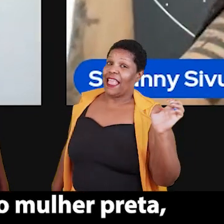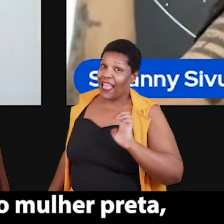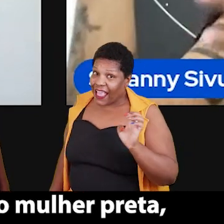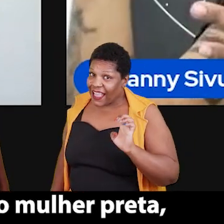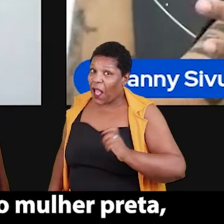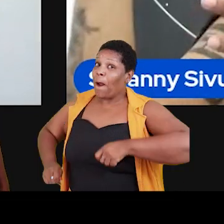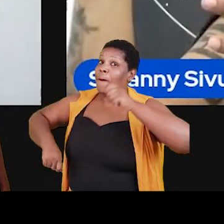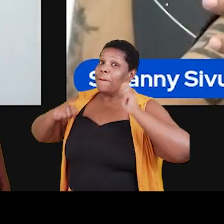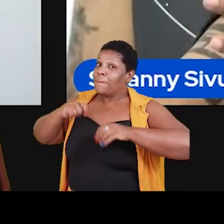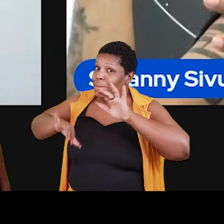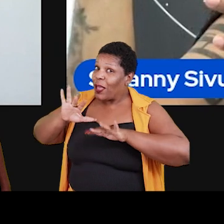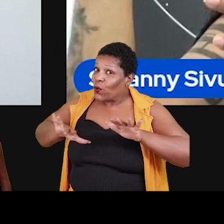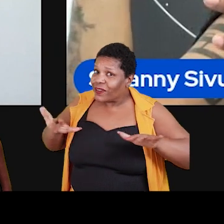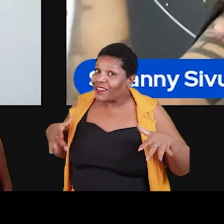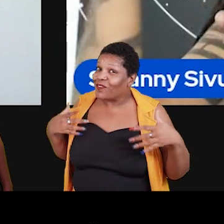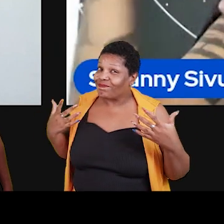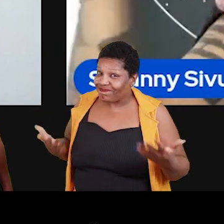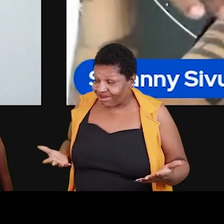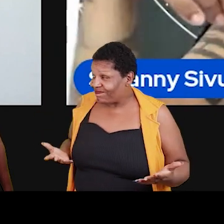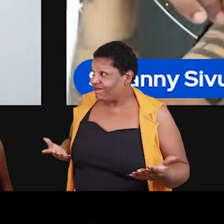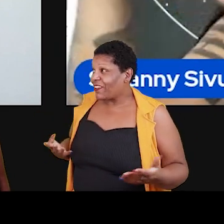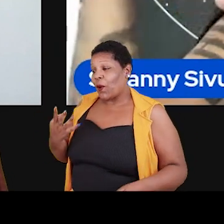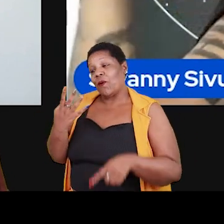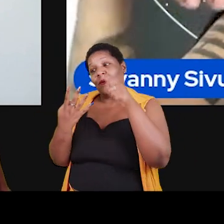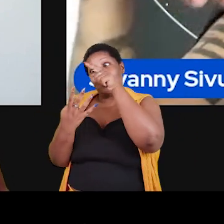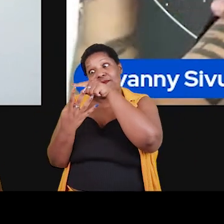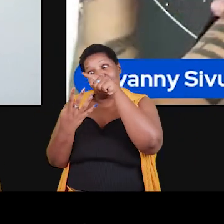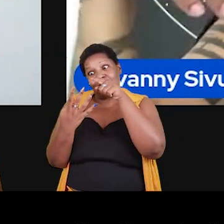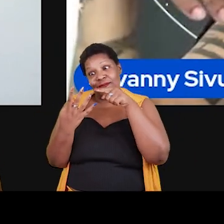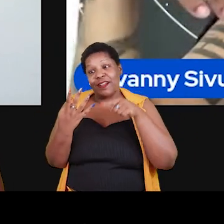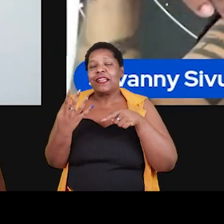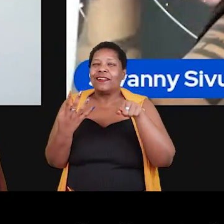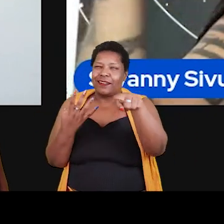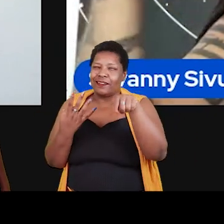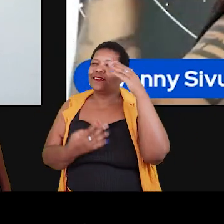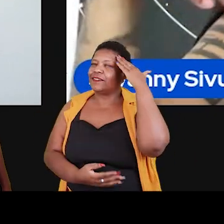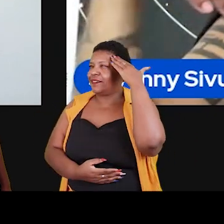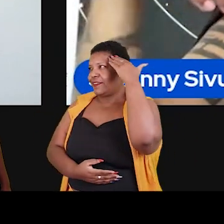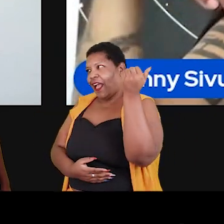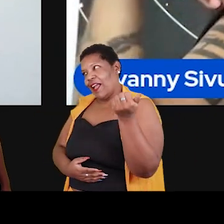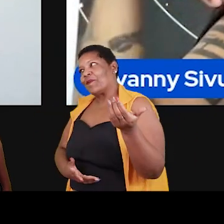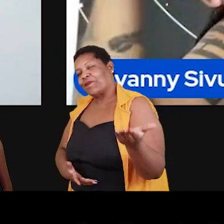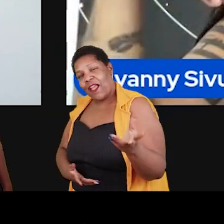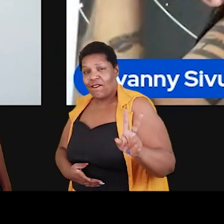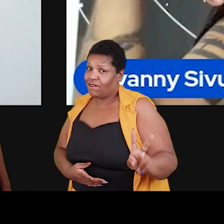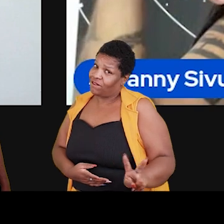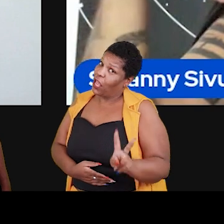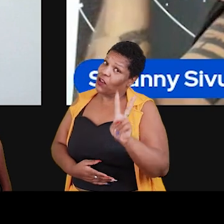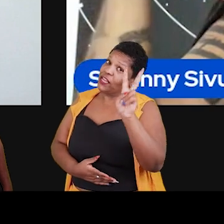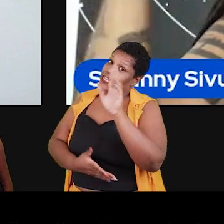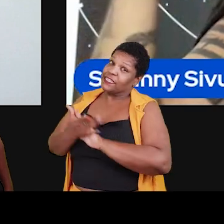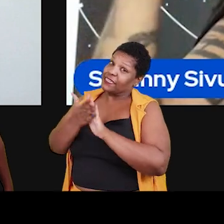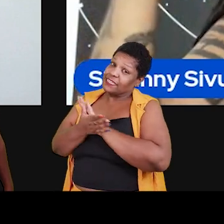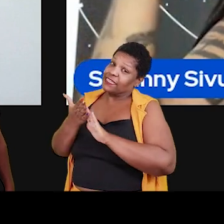sendo percussionista. São 4 itens que a gente sabe que não são valorizados,